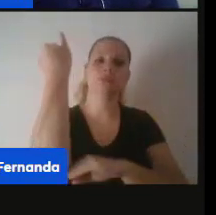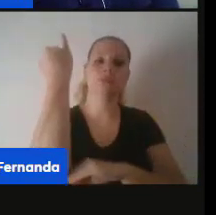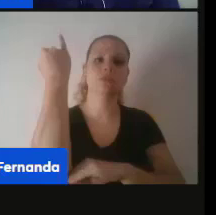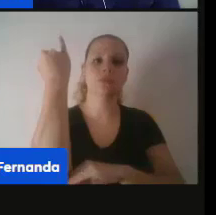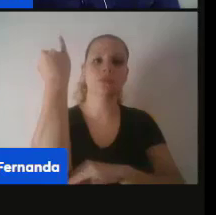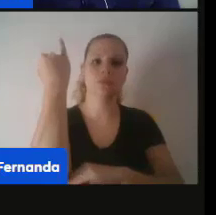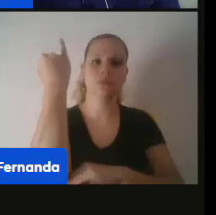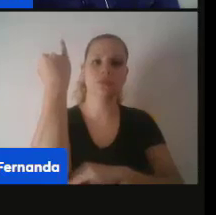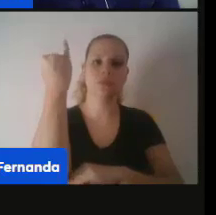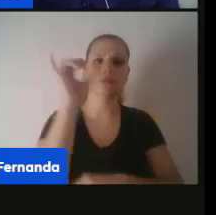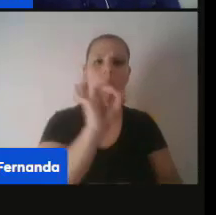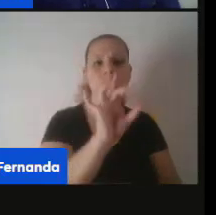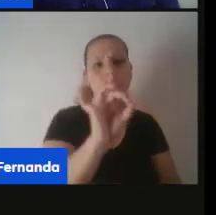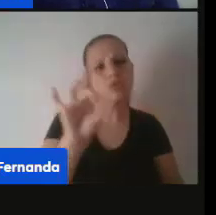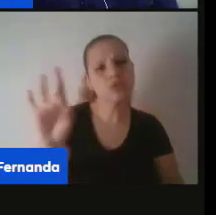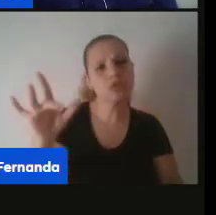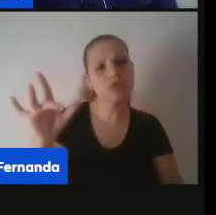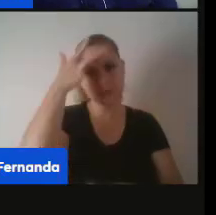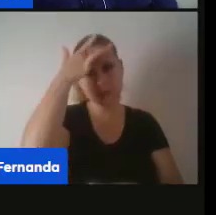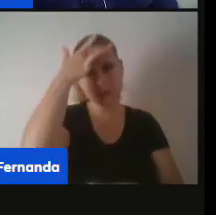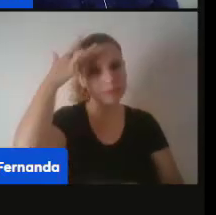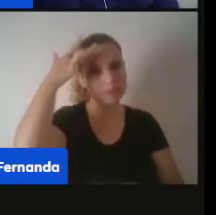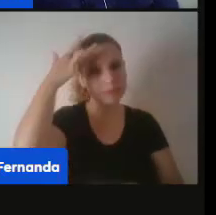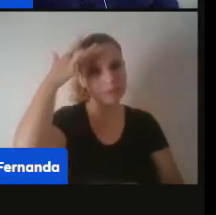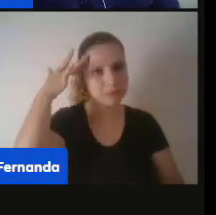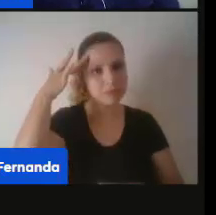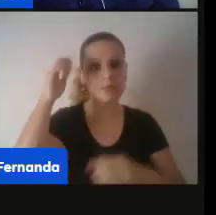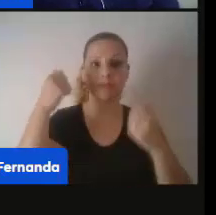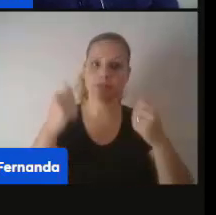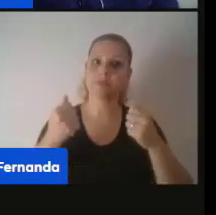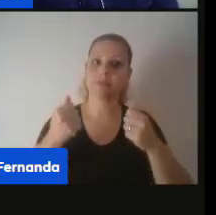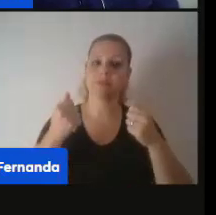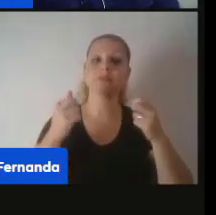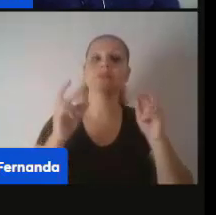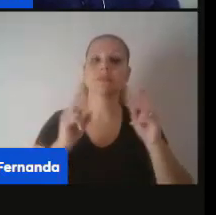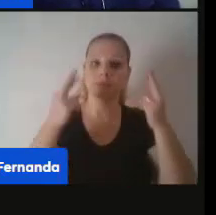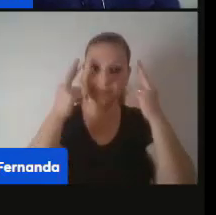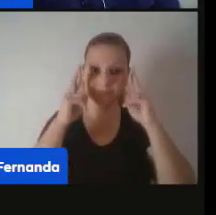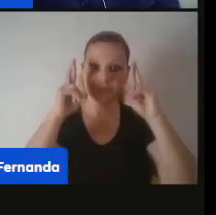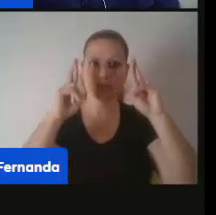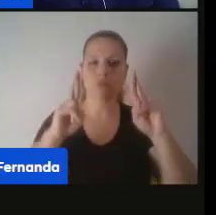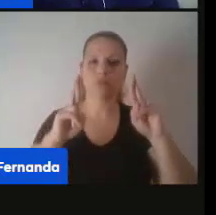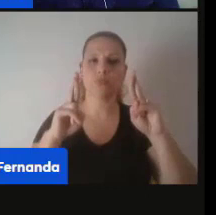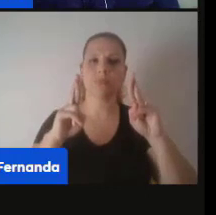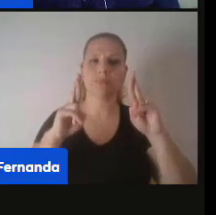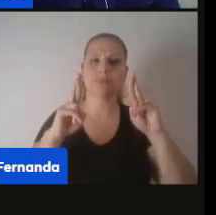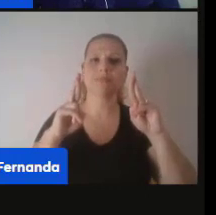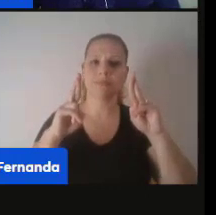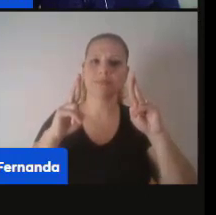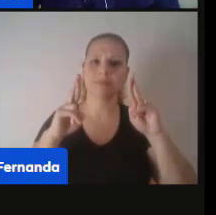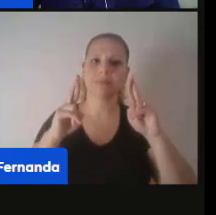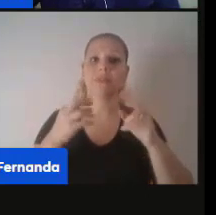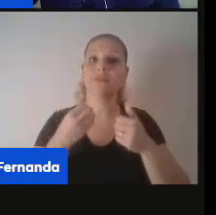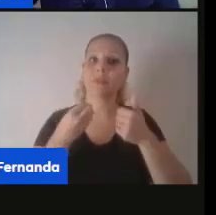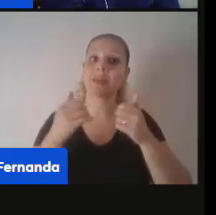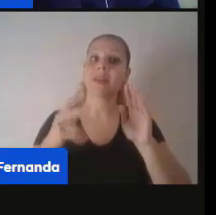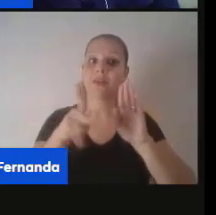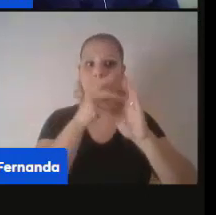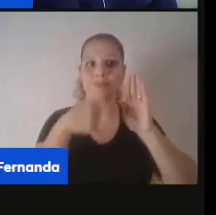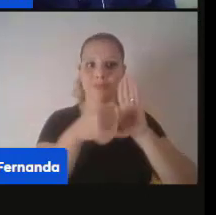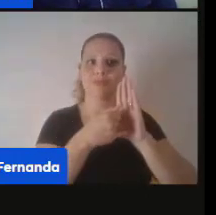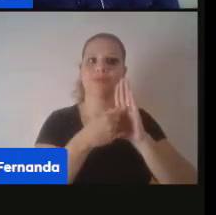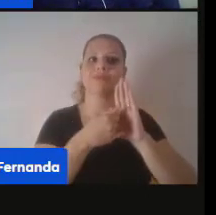cada integrante absoluto comprometimento e dedicação para o bom funcionamento do programa.